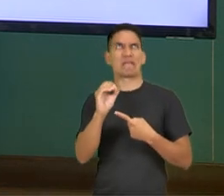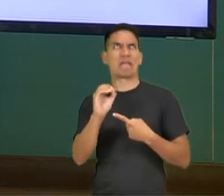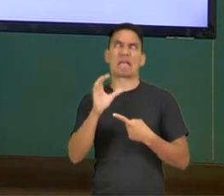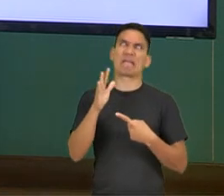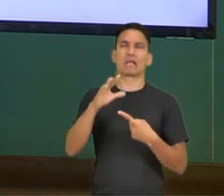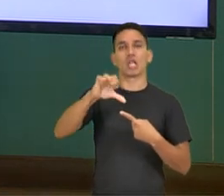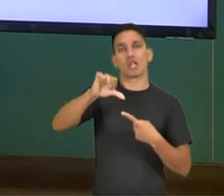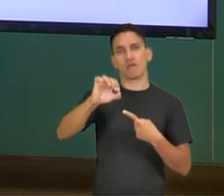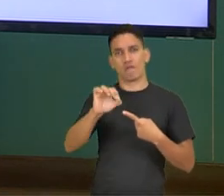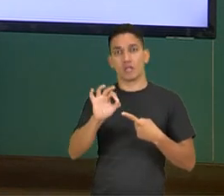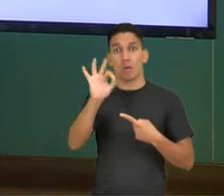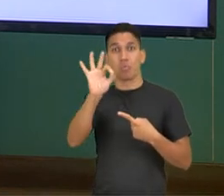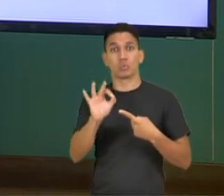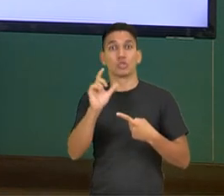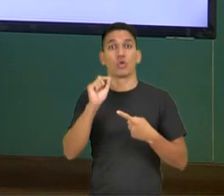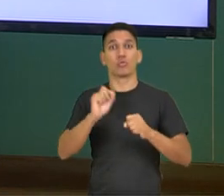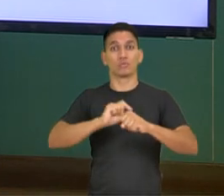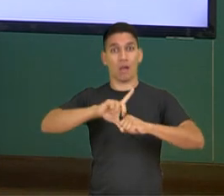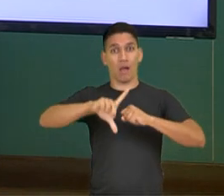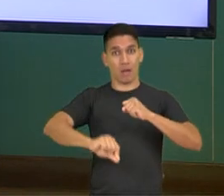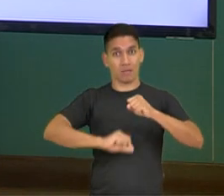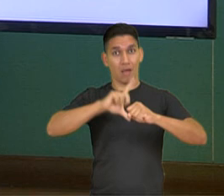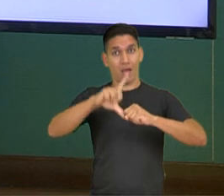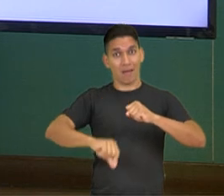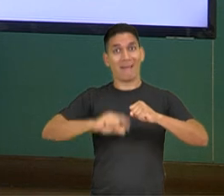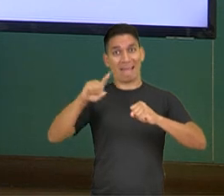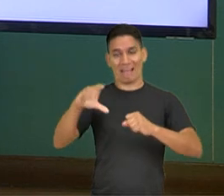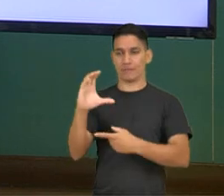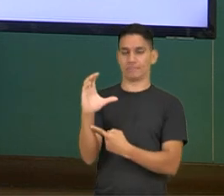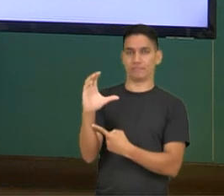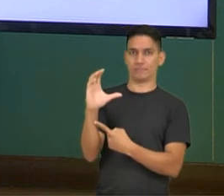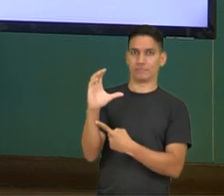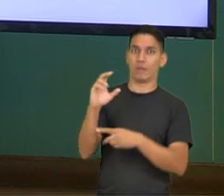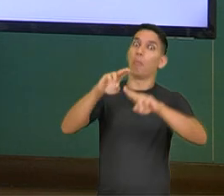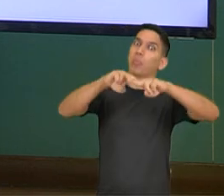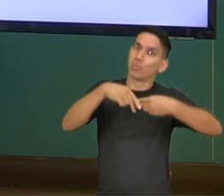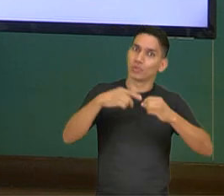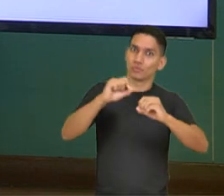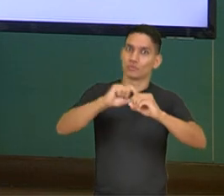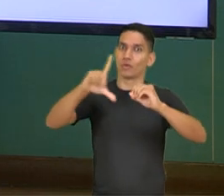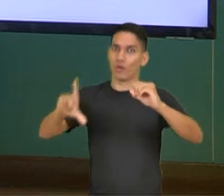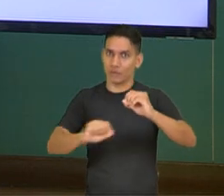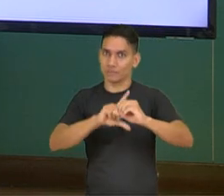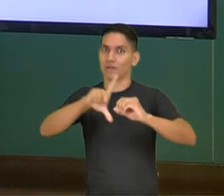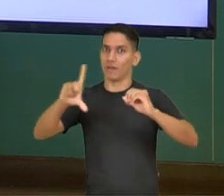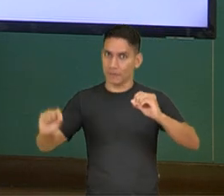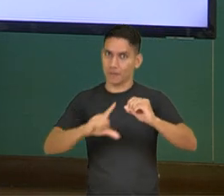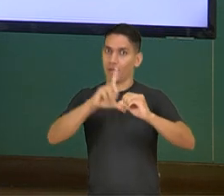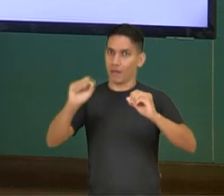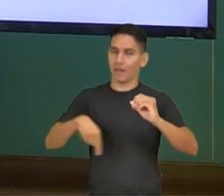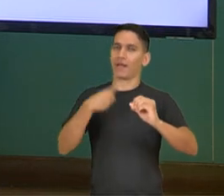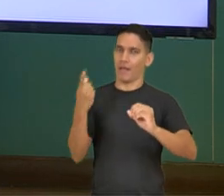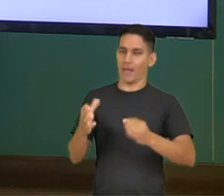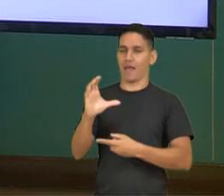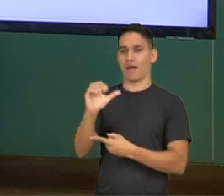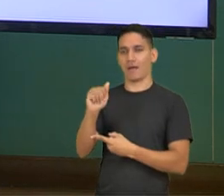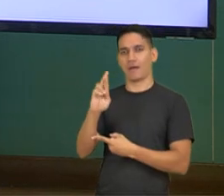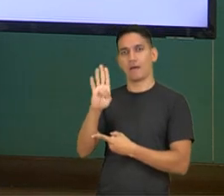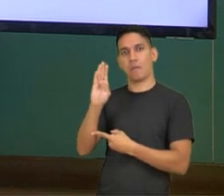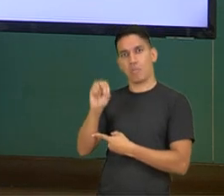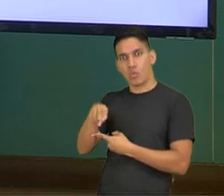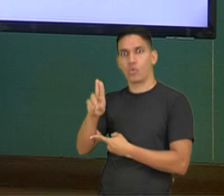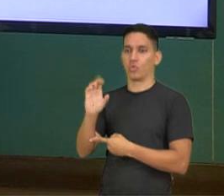de átomos de carbono, por isso é uma substância orgânica, substância orgânica, o